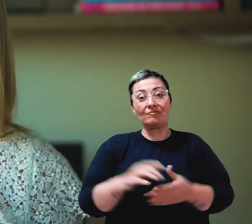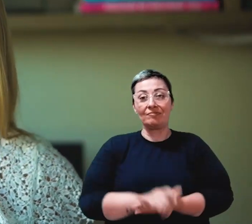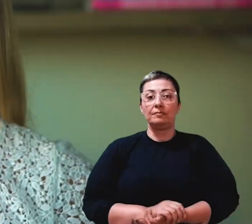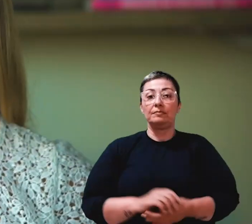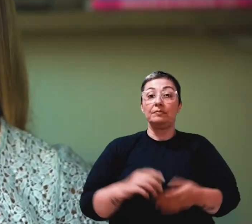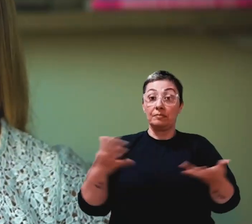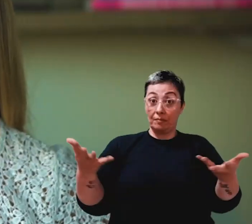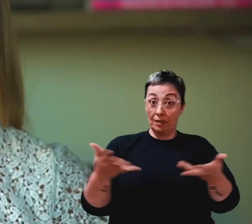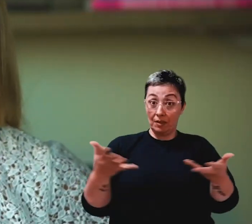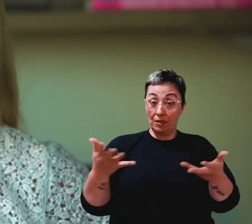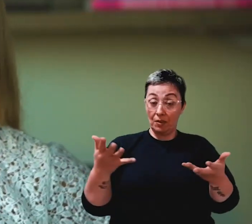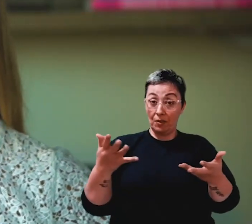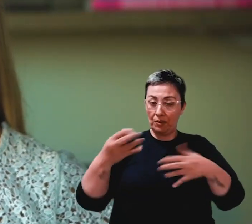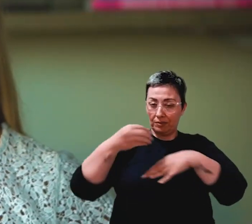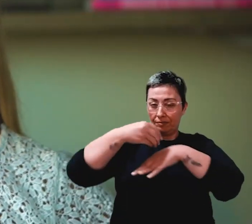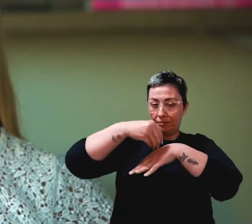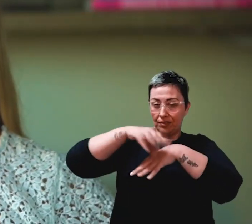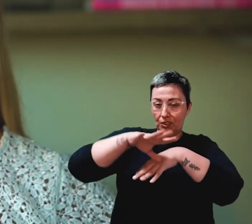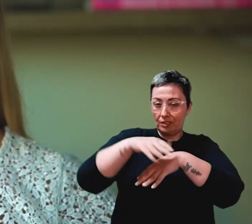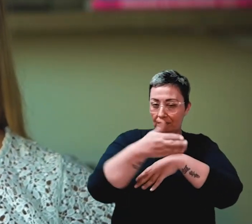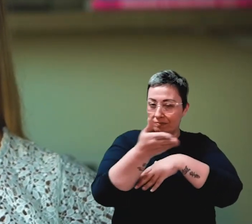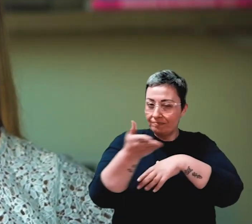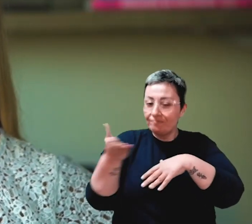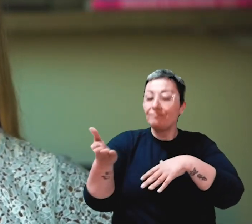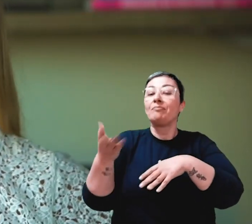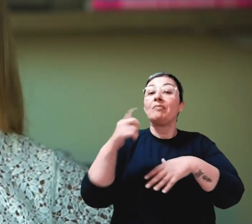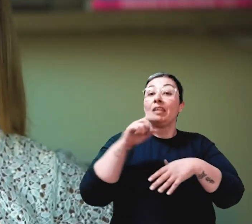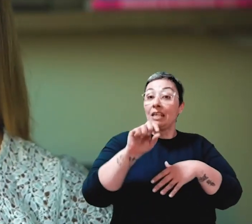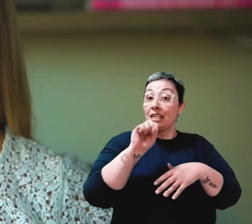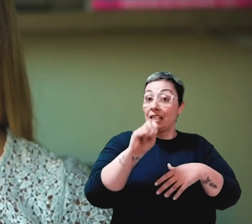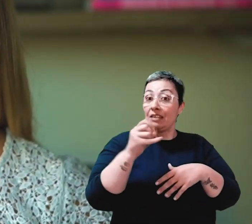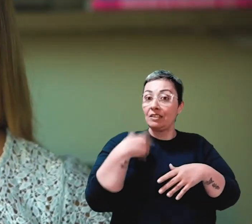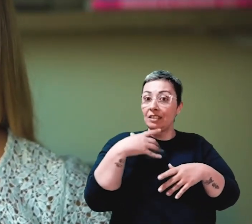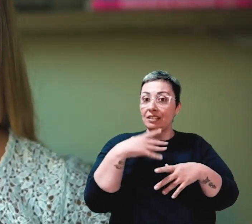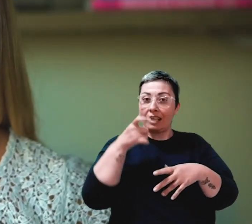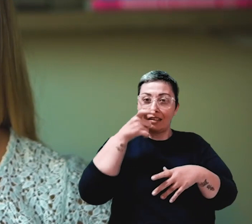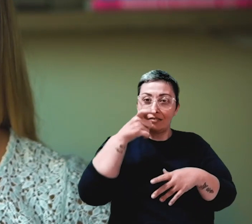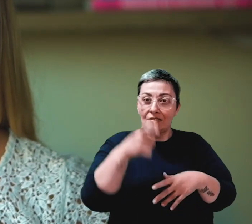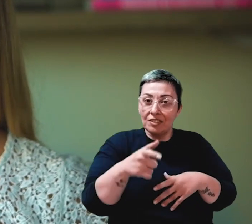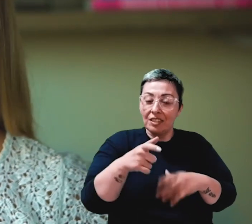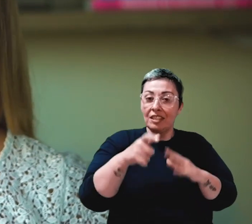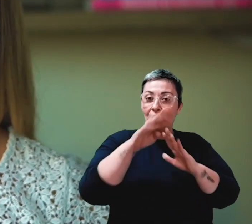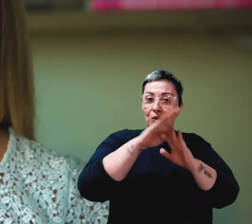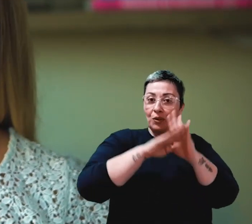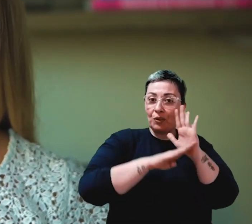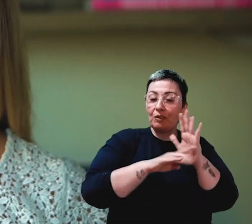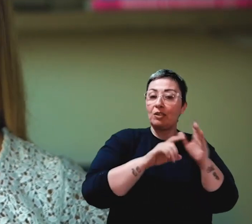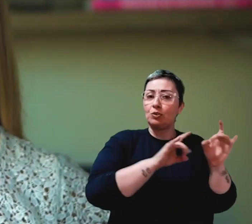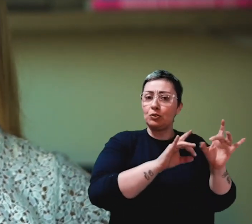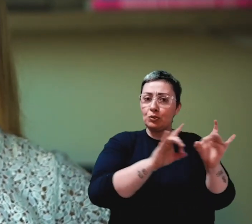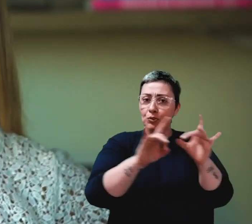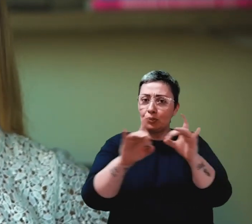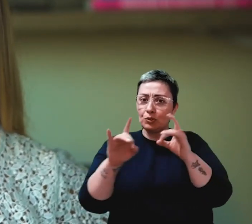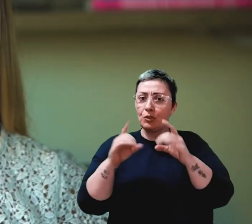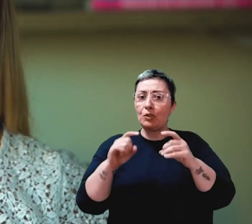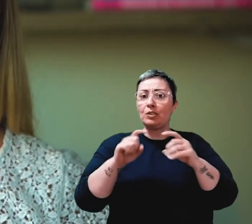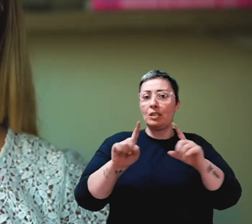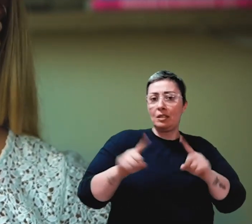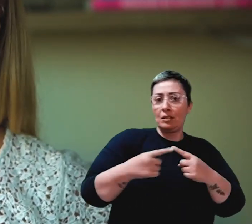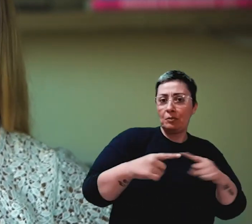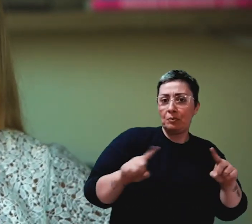também. Hoje eu tenho uma dica para vocês. Quem aí está acompanhando o programa vê que diariamente